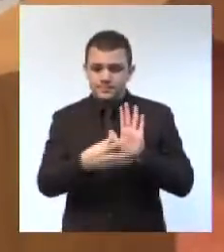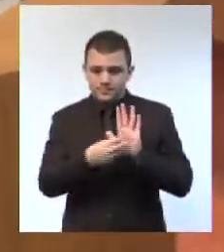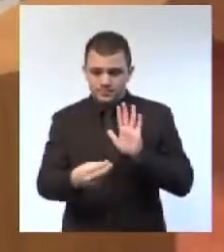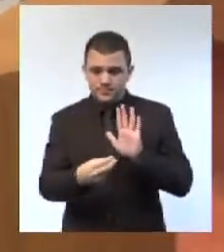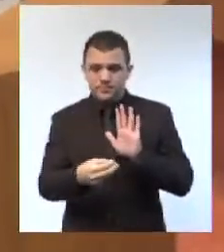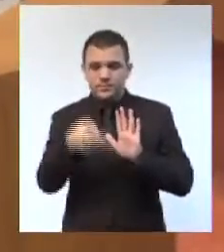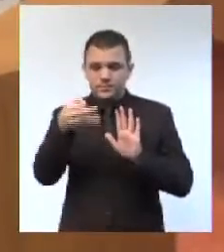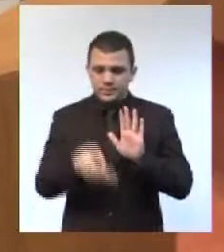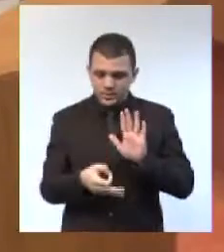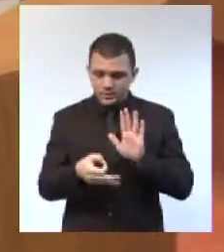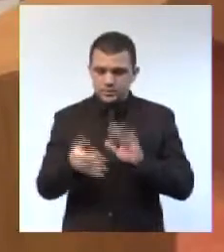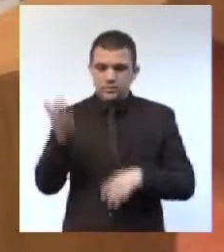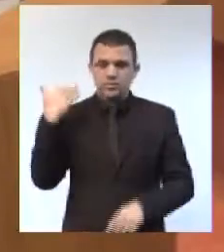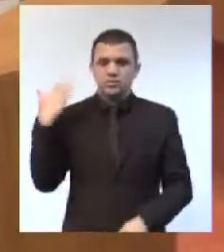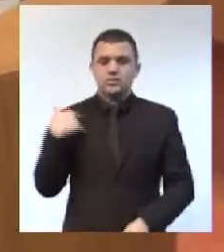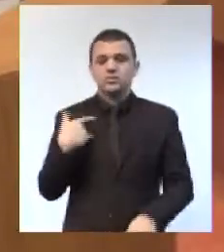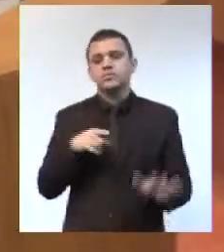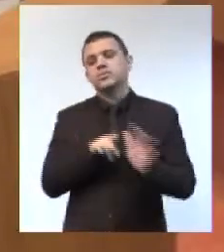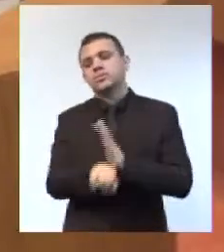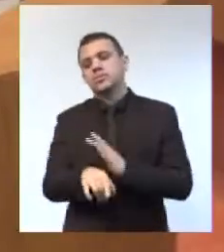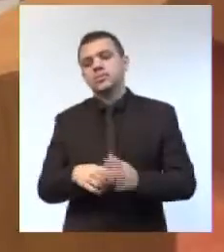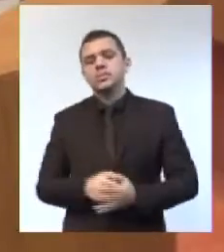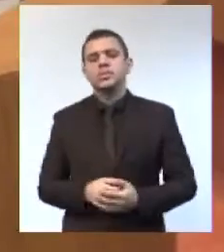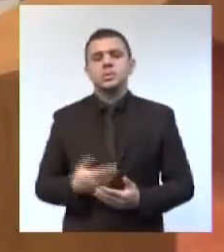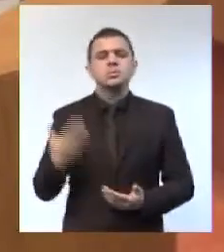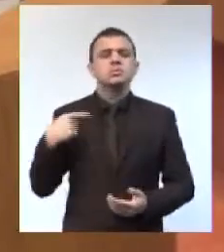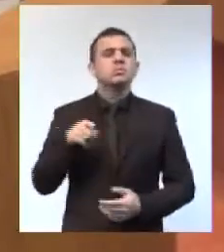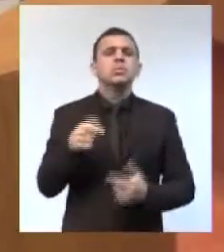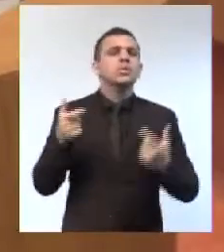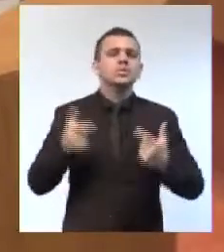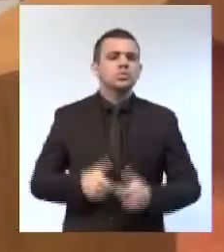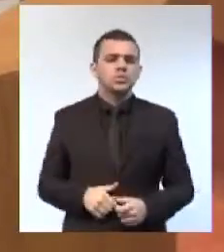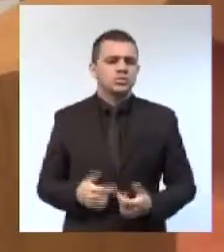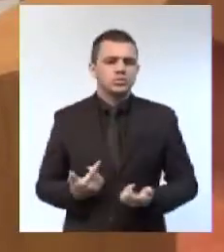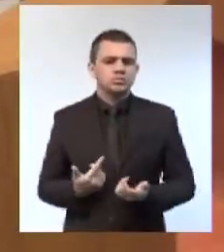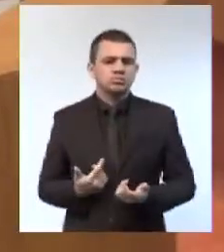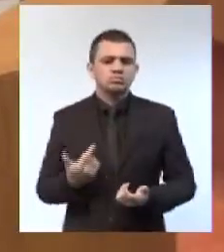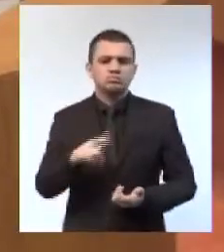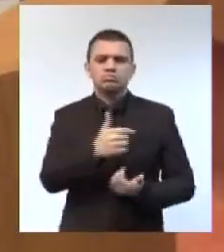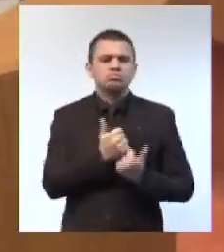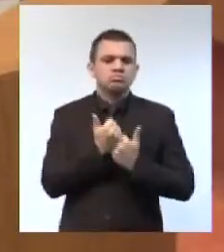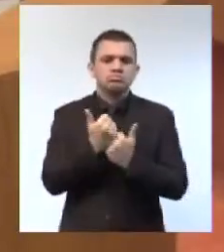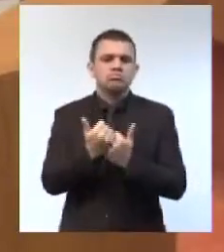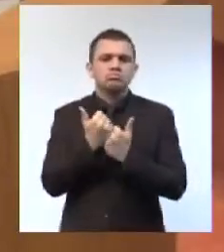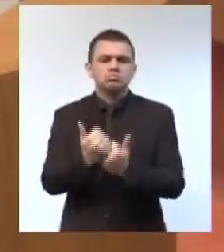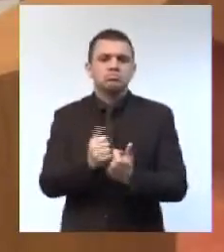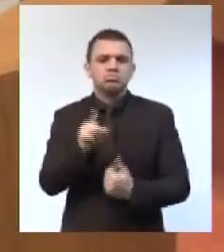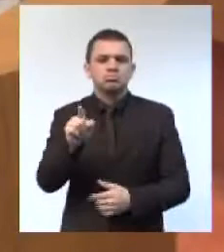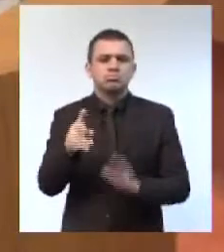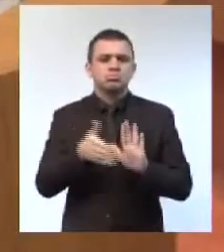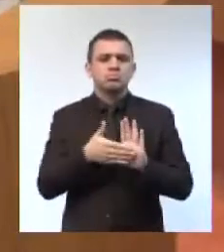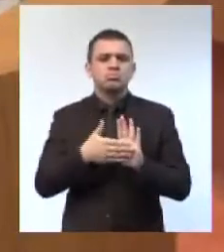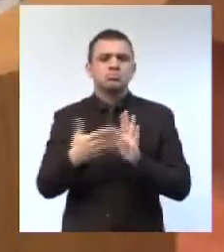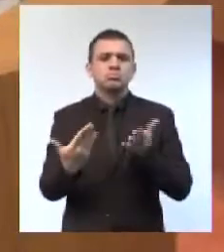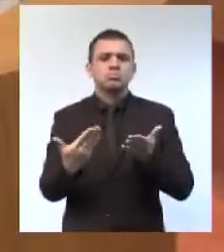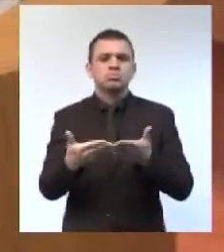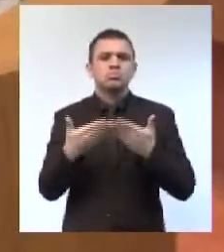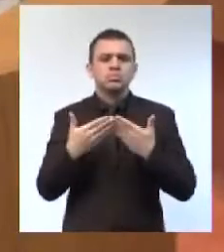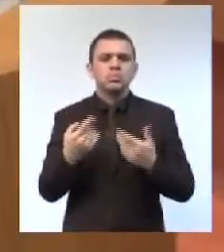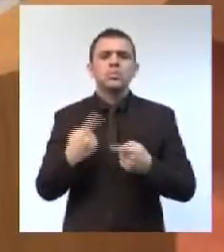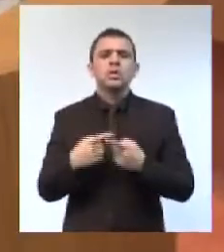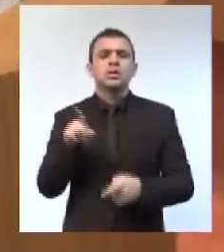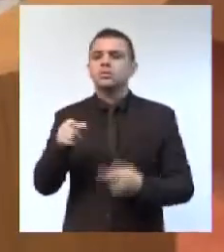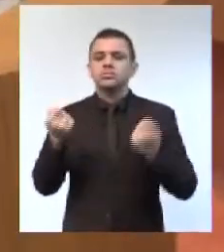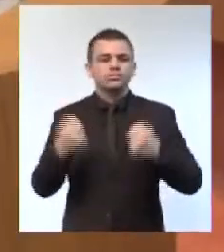época, eu pergunto, onde ele estava que não apoiou o requerimento do deputado? Porque ele não precisava ser